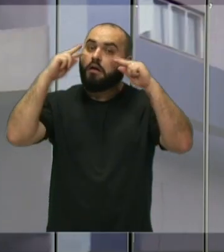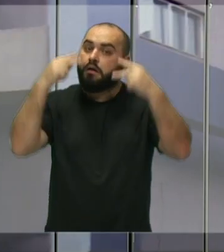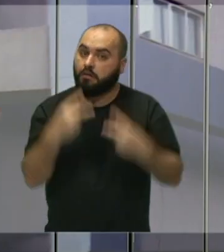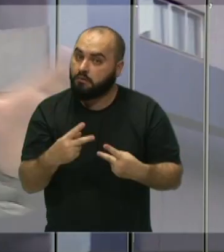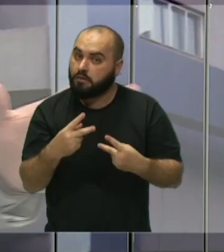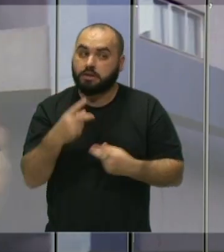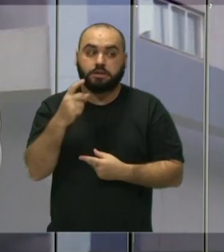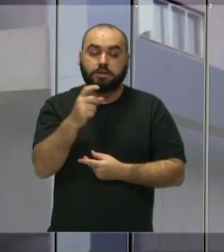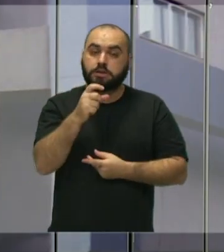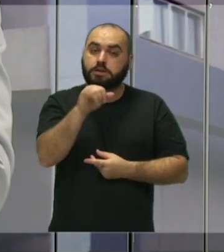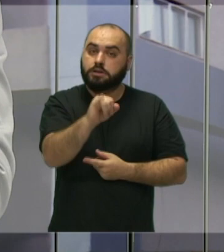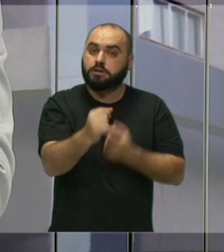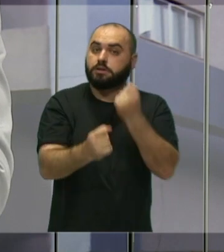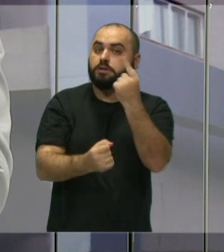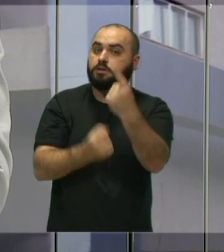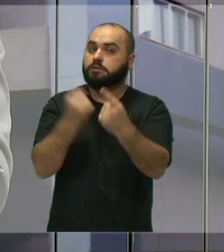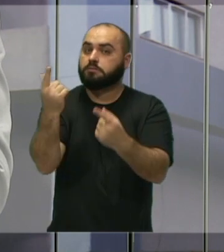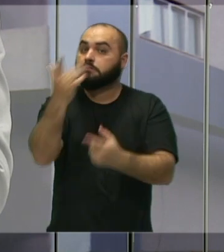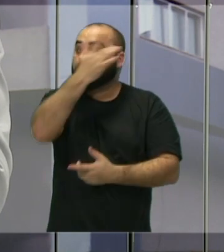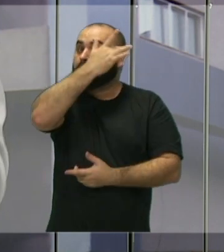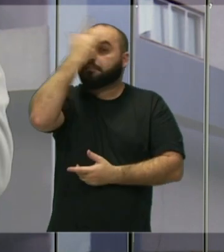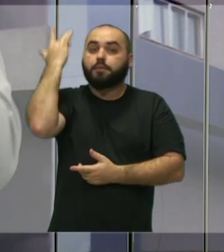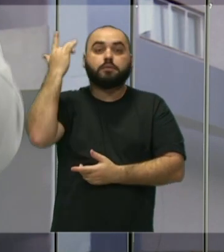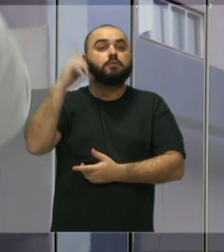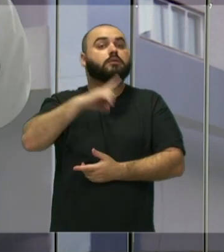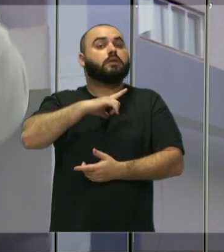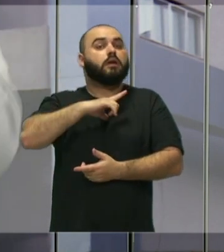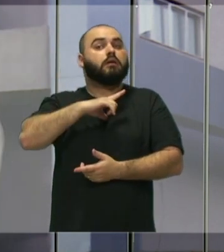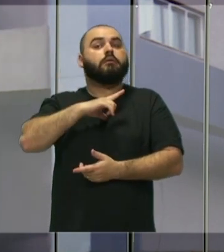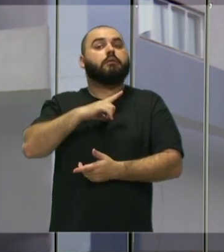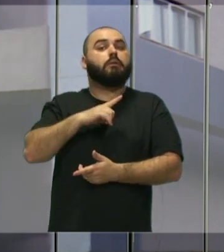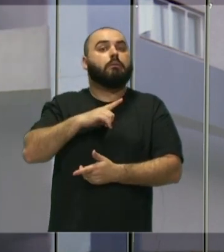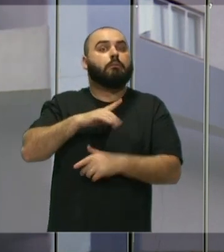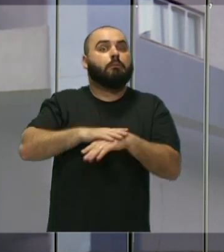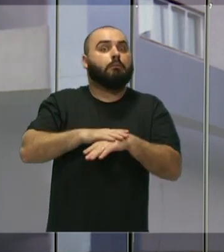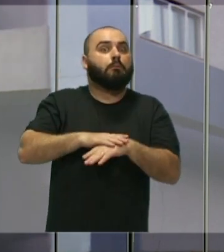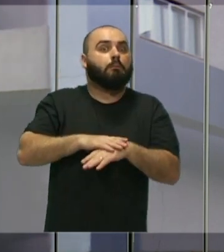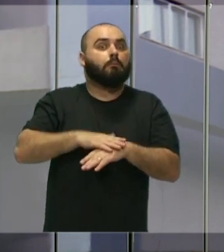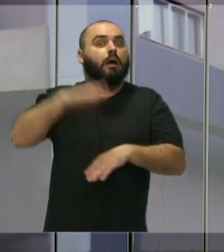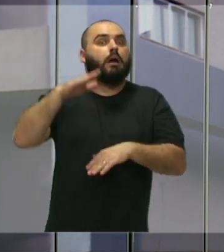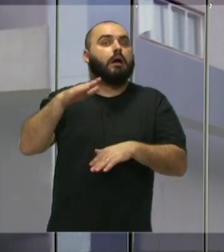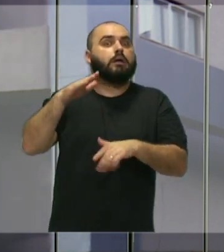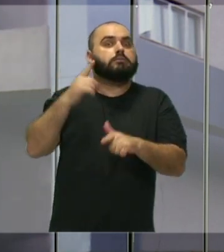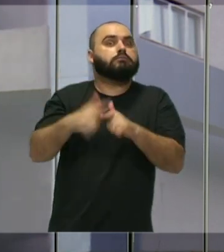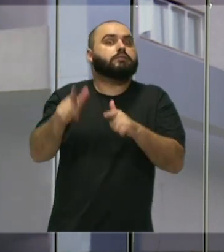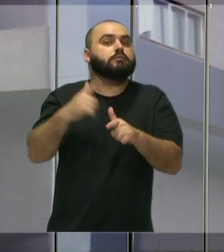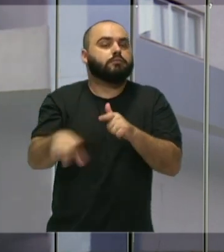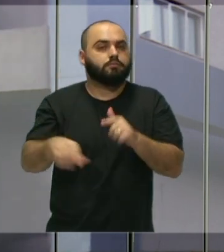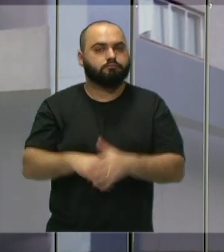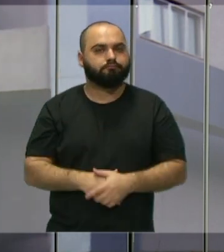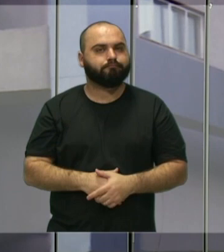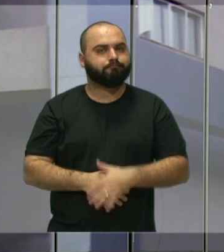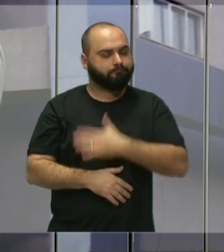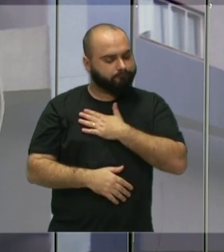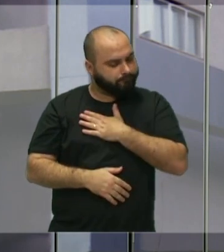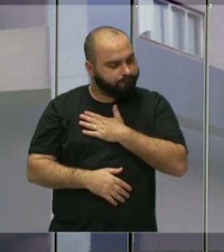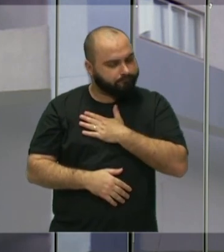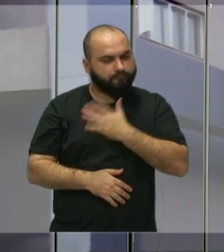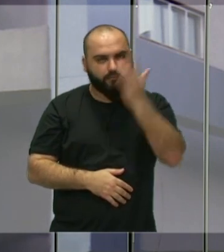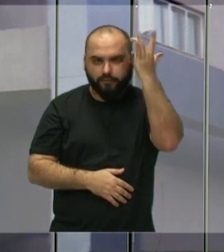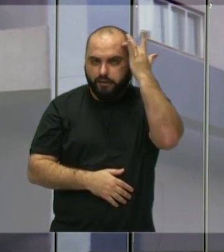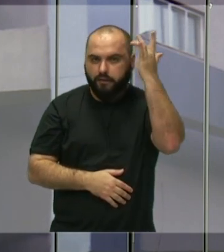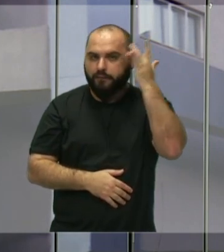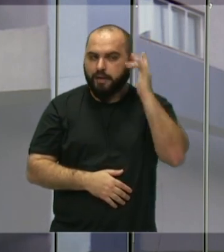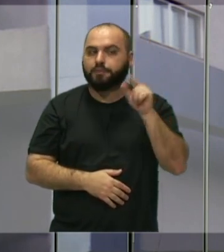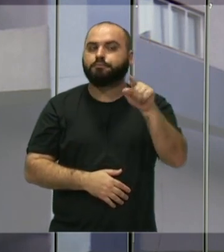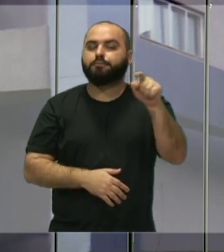quando em alguma situação alguém se passou. Alguém foi além das suas funções. E eu acho que ali, talvez no calor